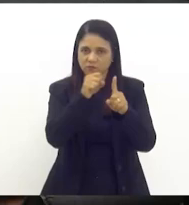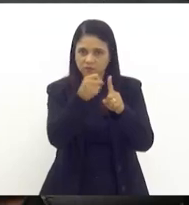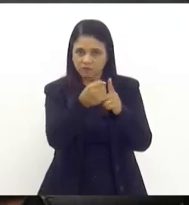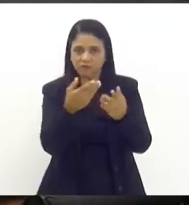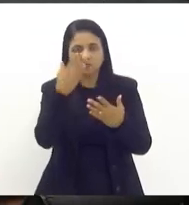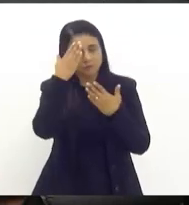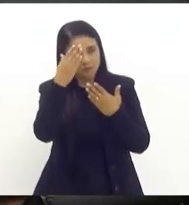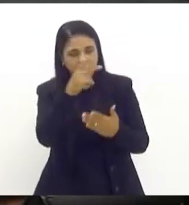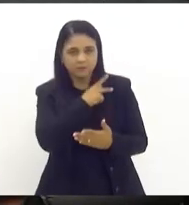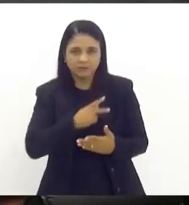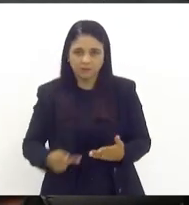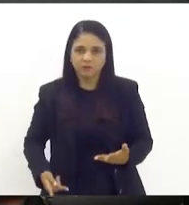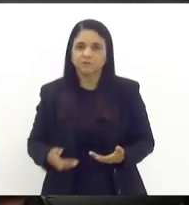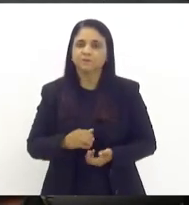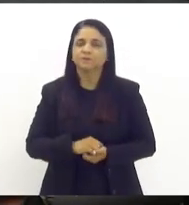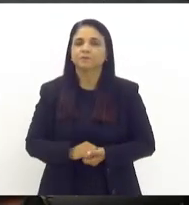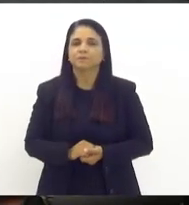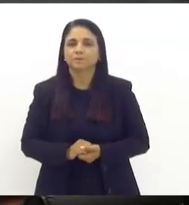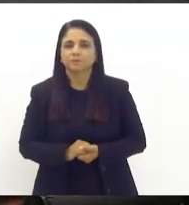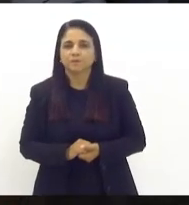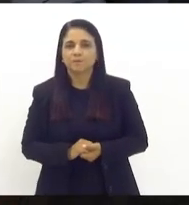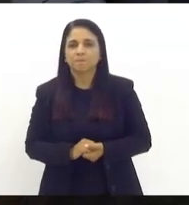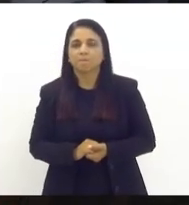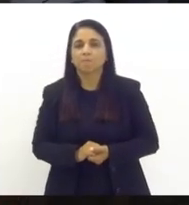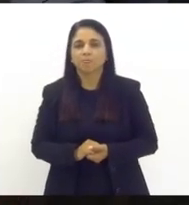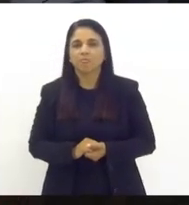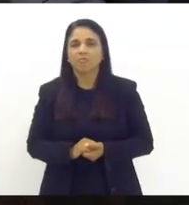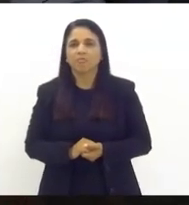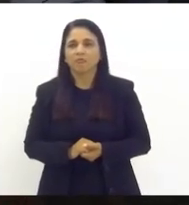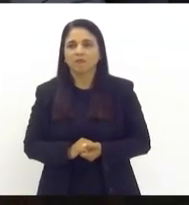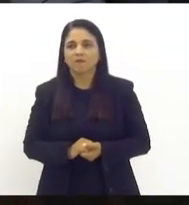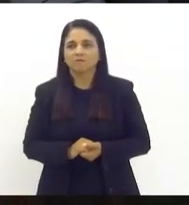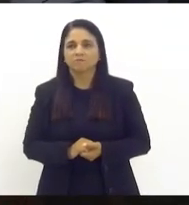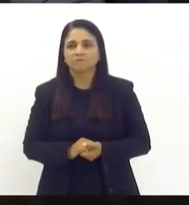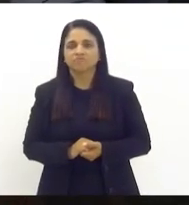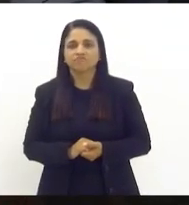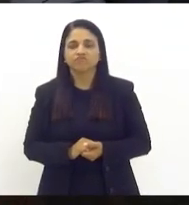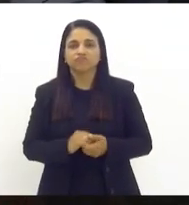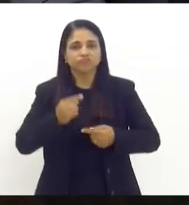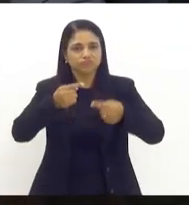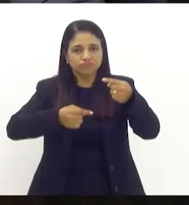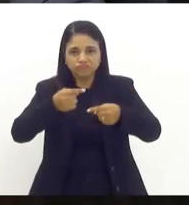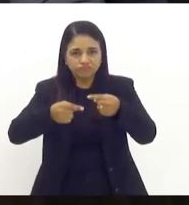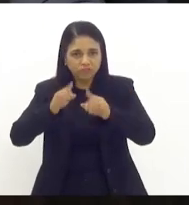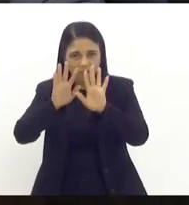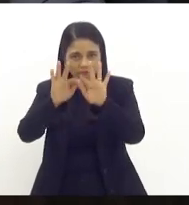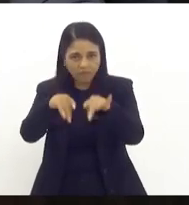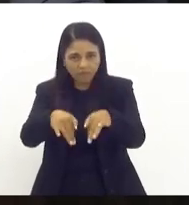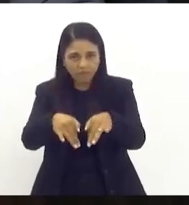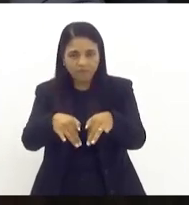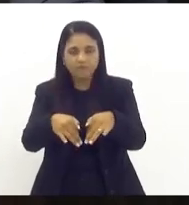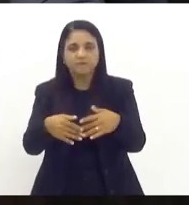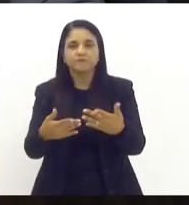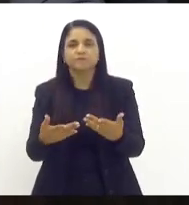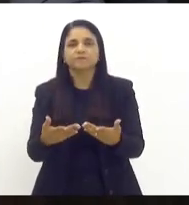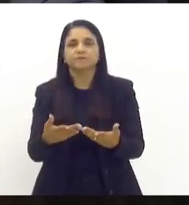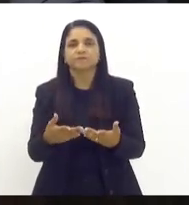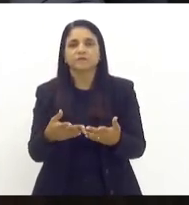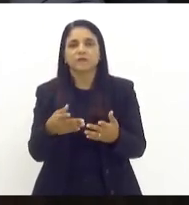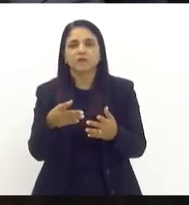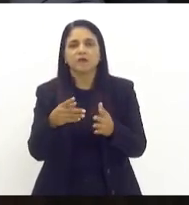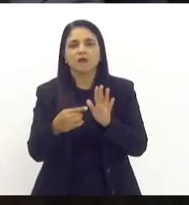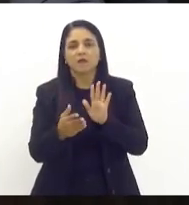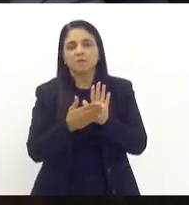presidente não havendo mais Quem Queira discutir encerrado a discussão